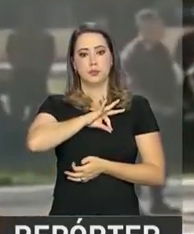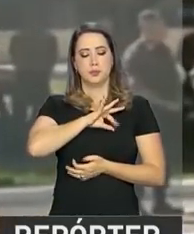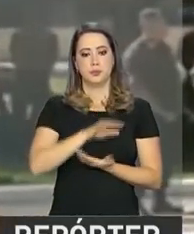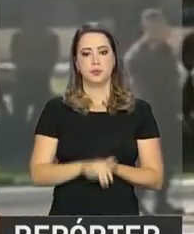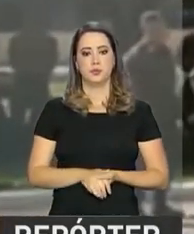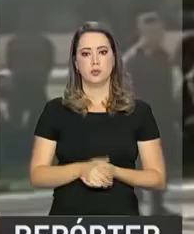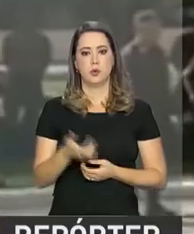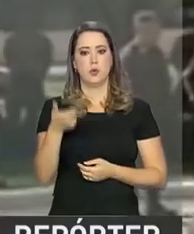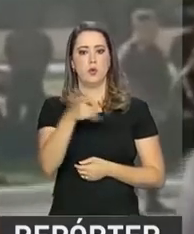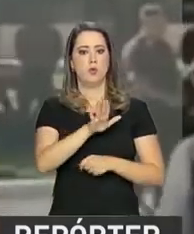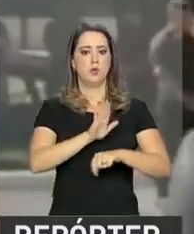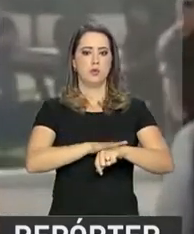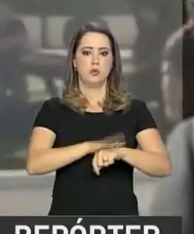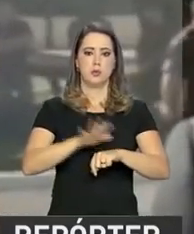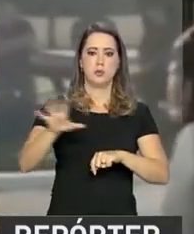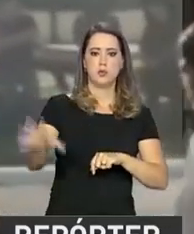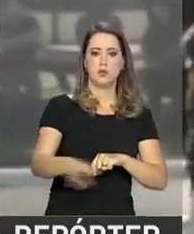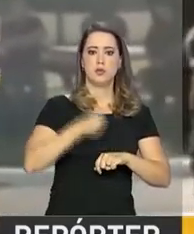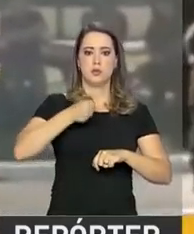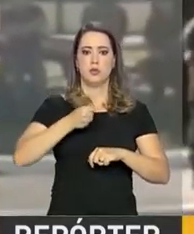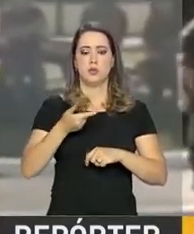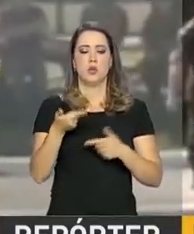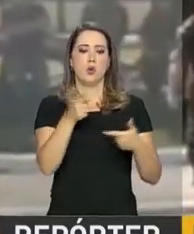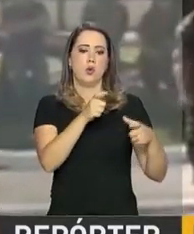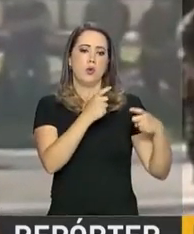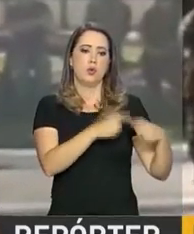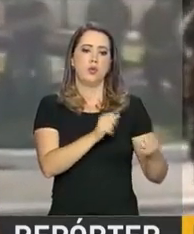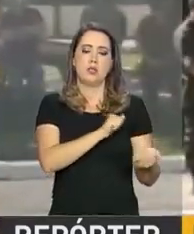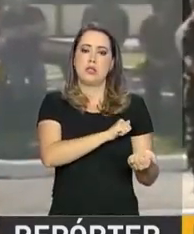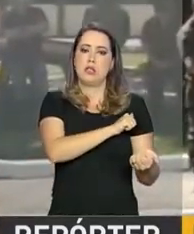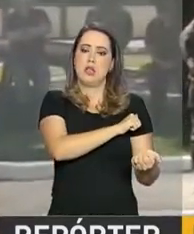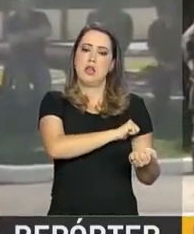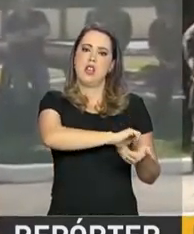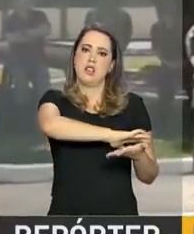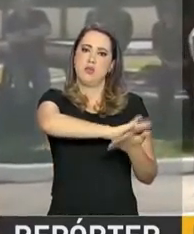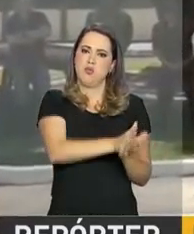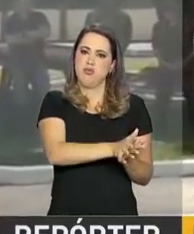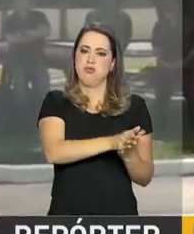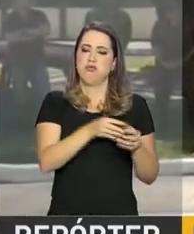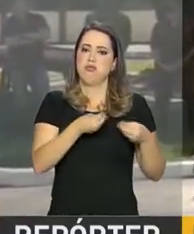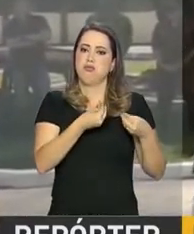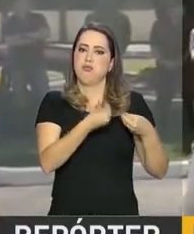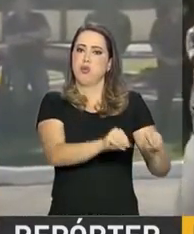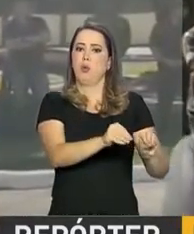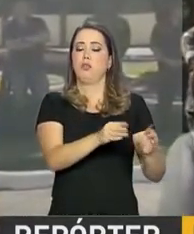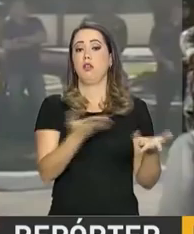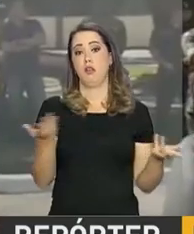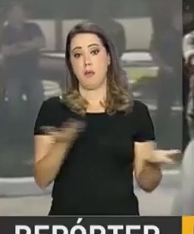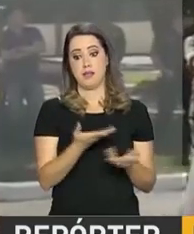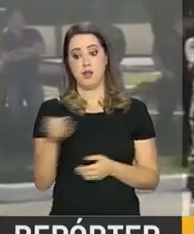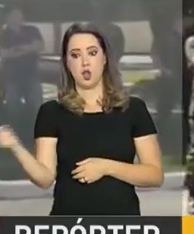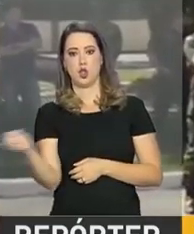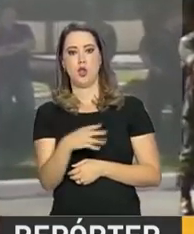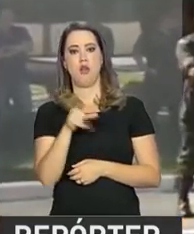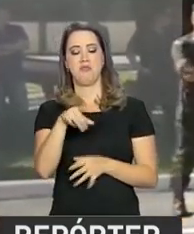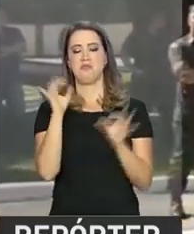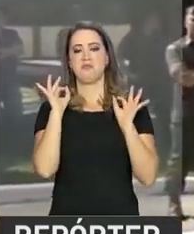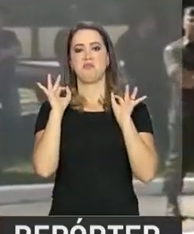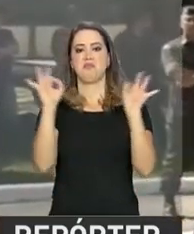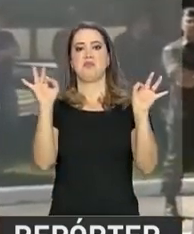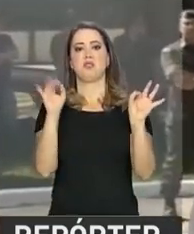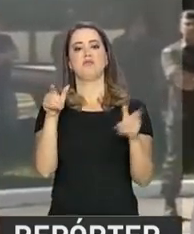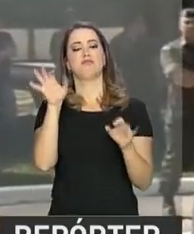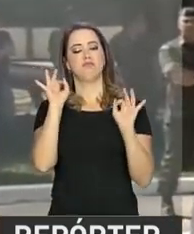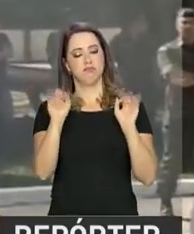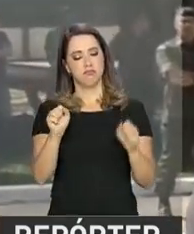esse tipo de armamento seria apreendido e teria um outro destino que seria destruição são fuzis novos são fuzis de excelente qualidade que